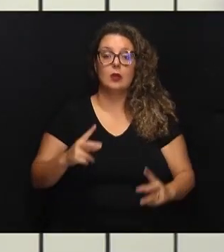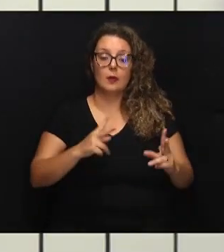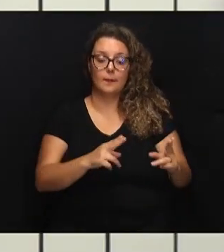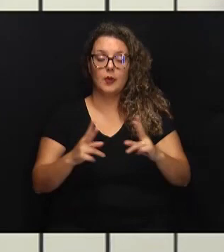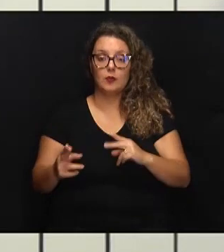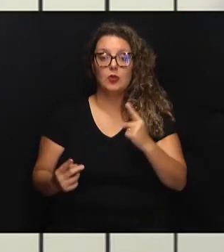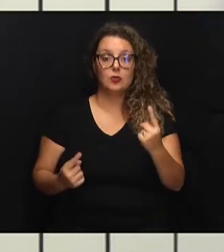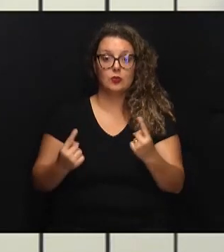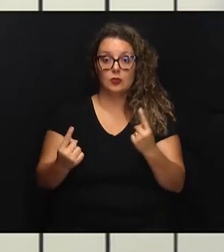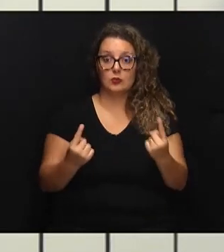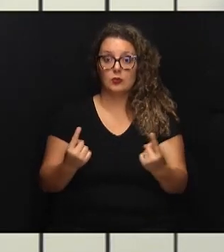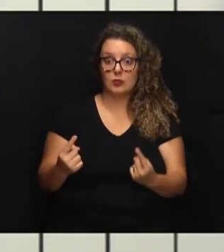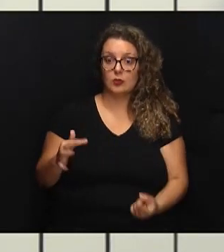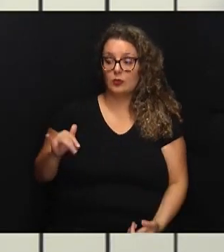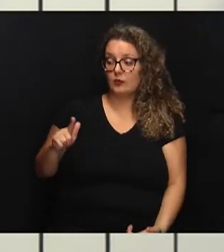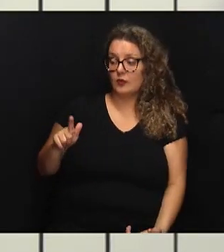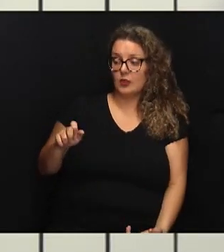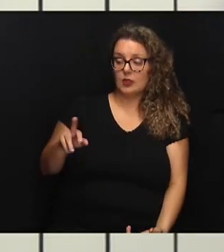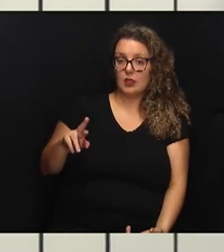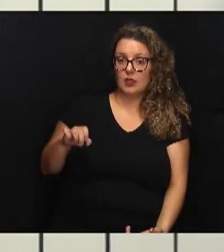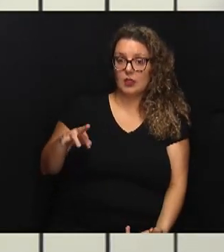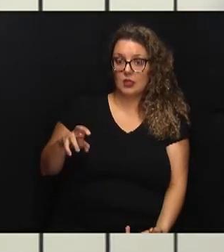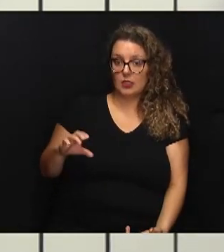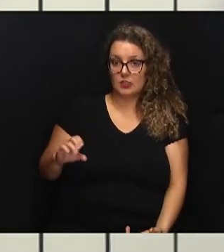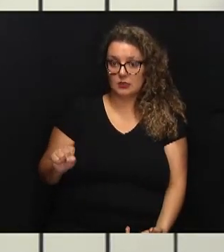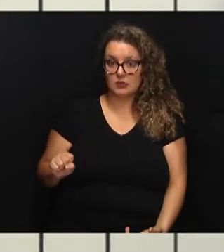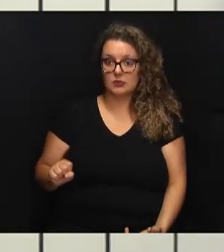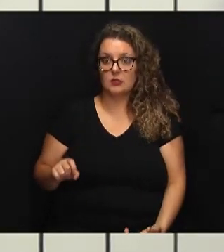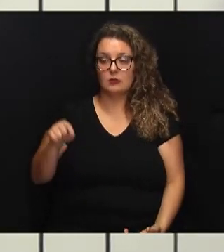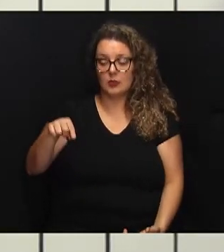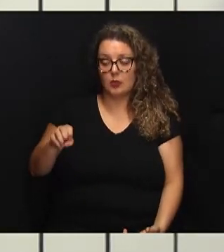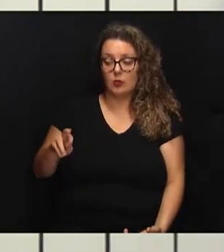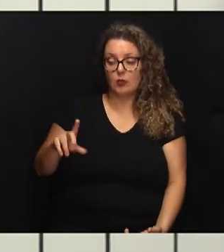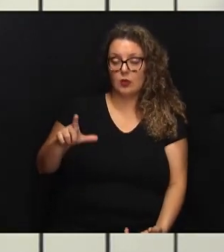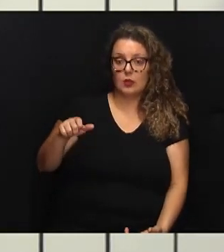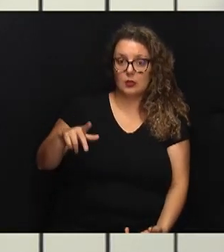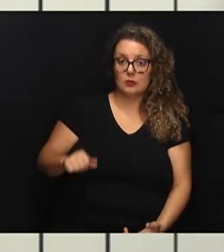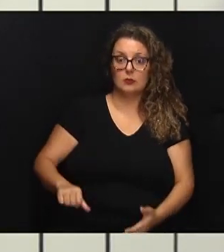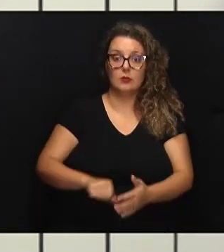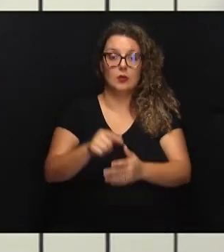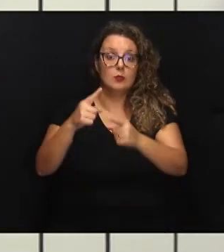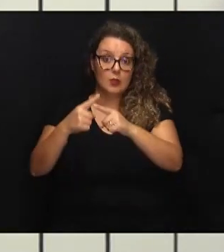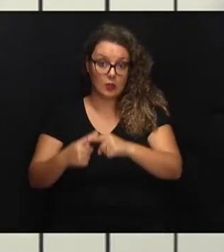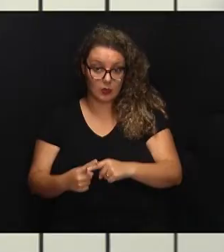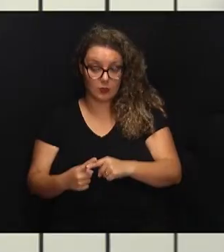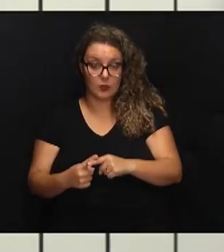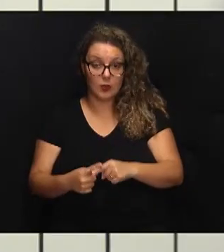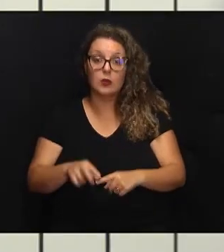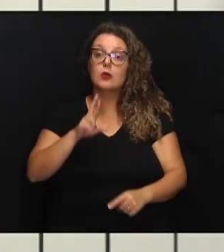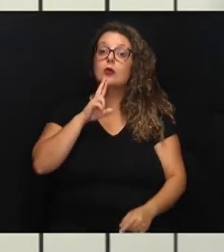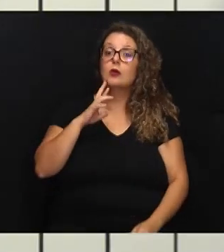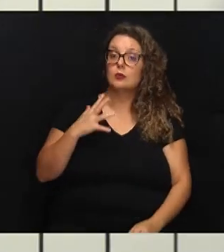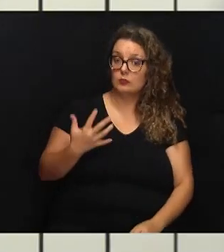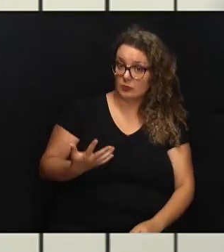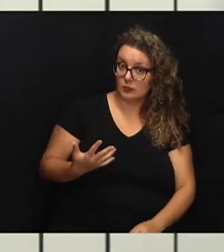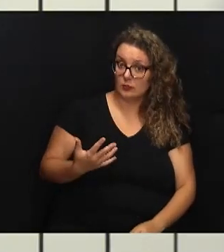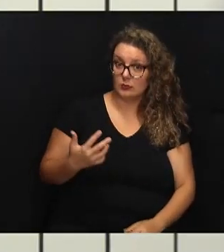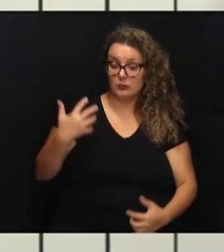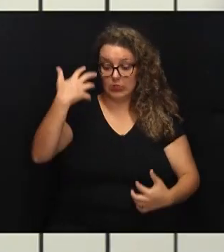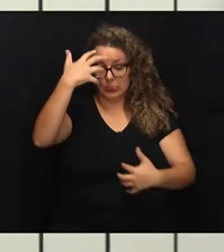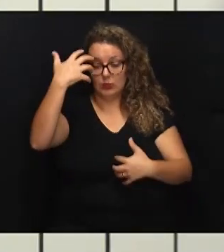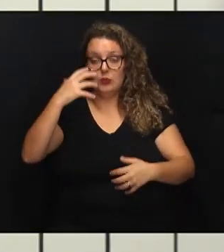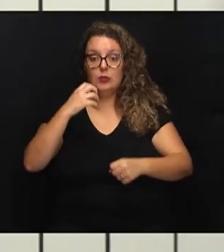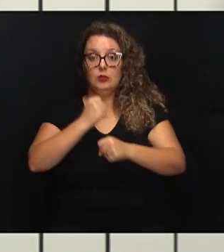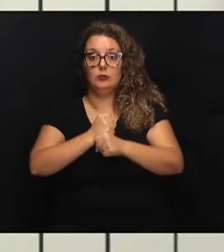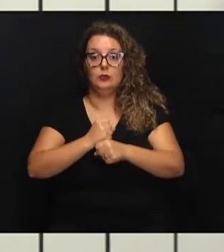1-1 com o Figueirense no Orlando Scarpelli pela primeira rodada da competição. Com o resultado, a Macaca somou o